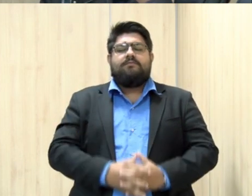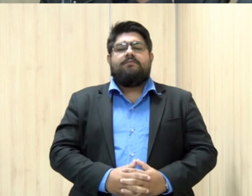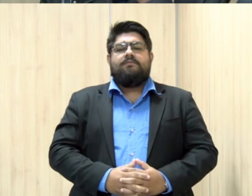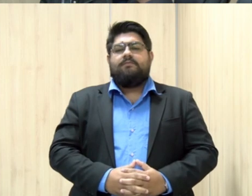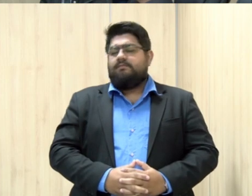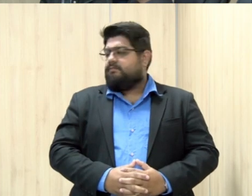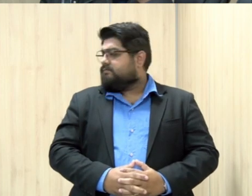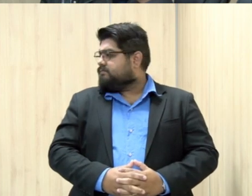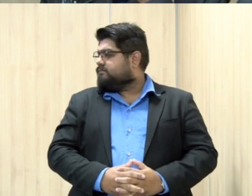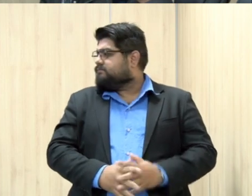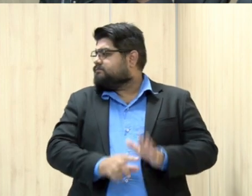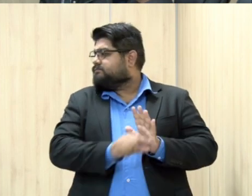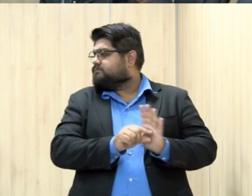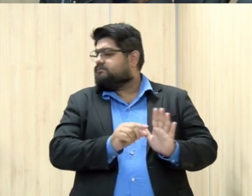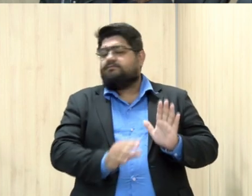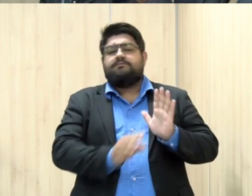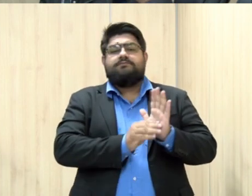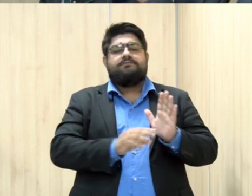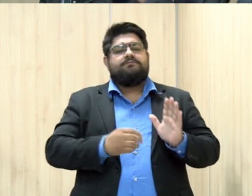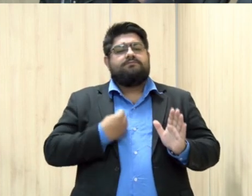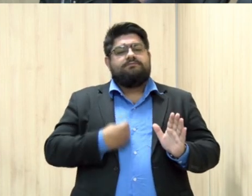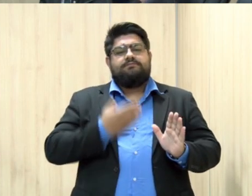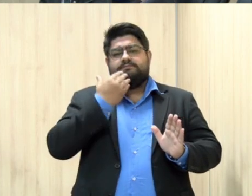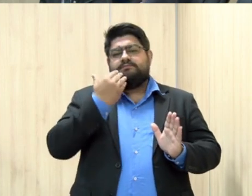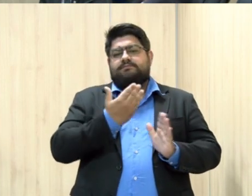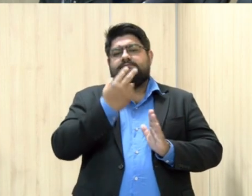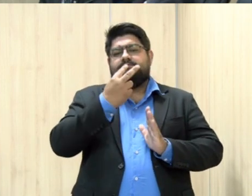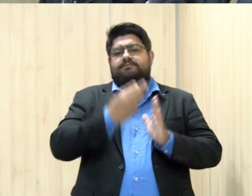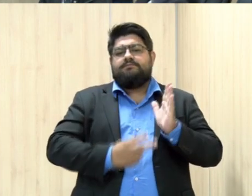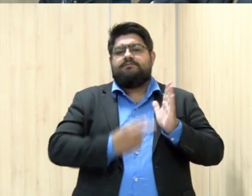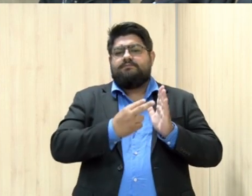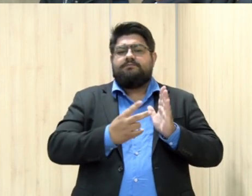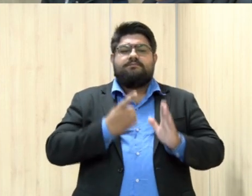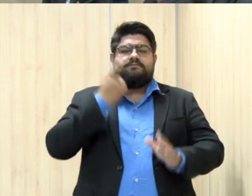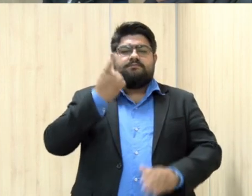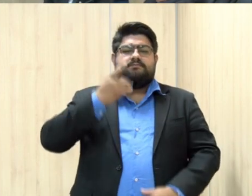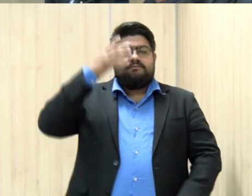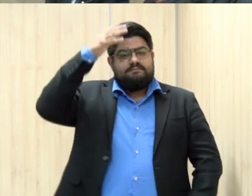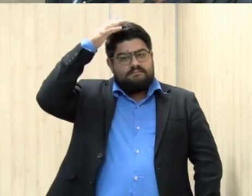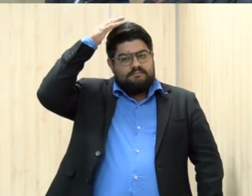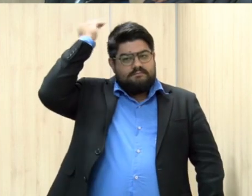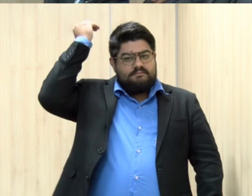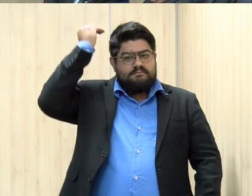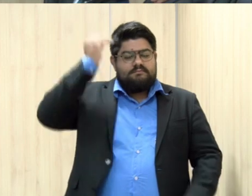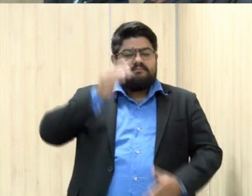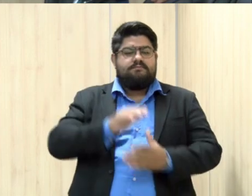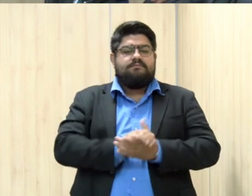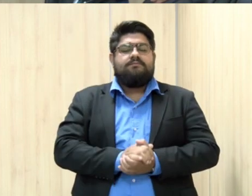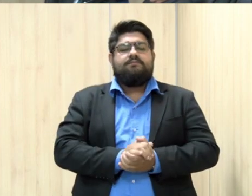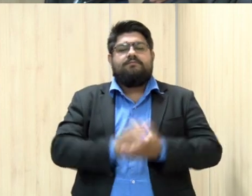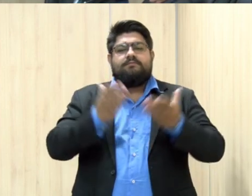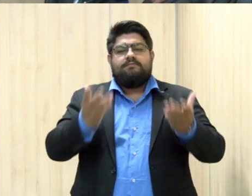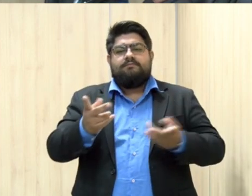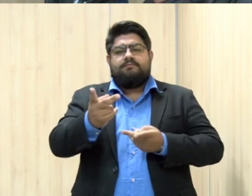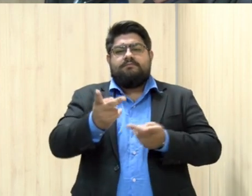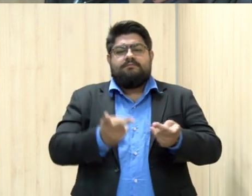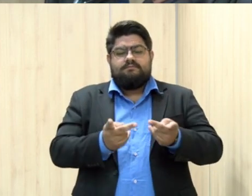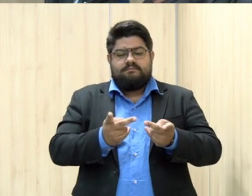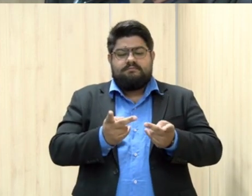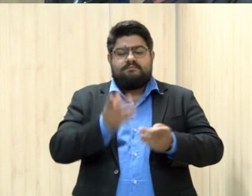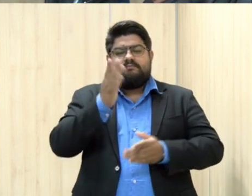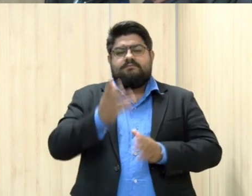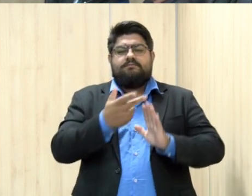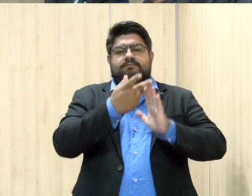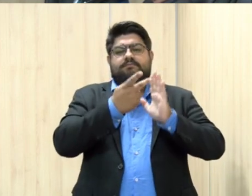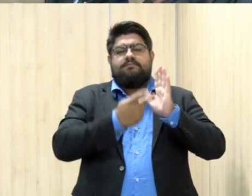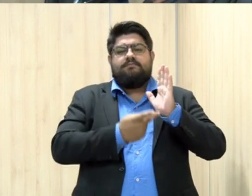tava com a emenda tinha um pedido de vista do deputado Rodrigo Então tu já tinha dado